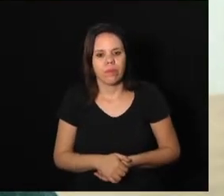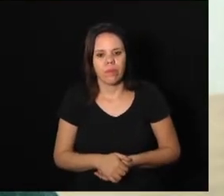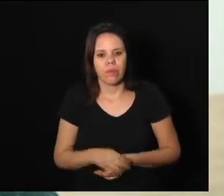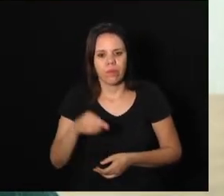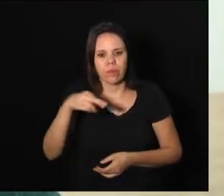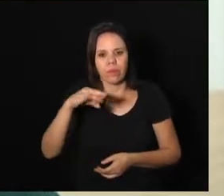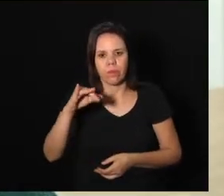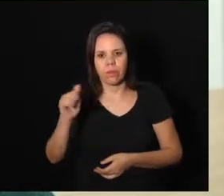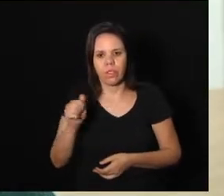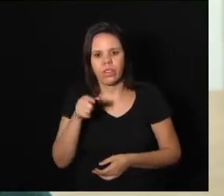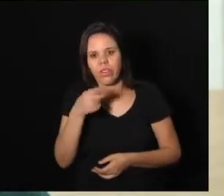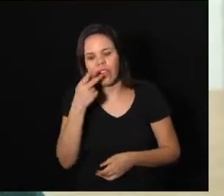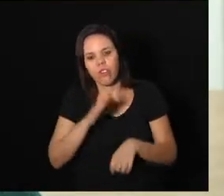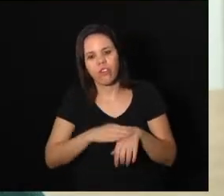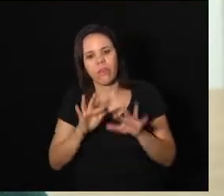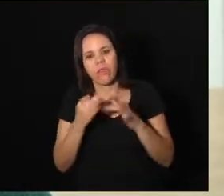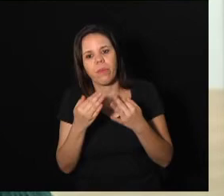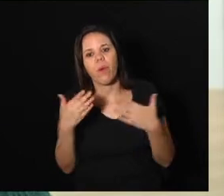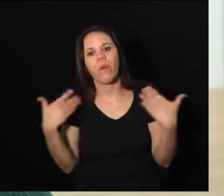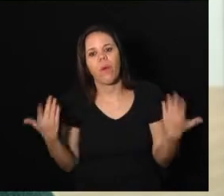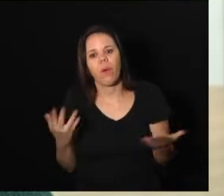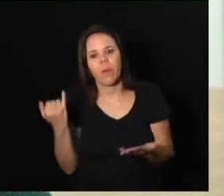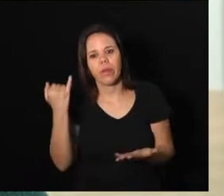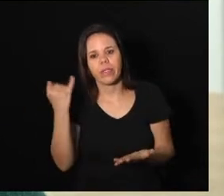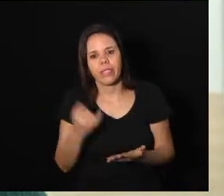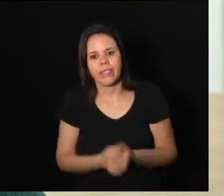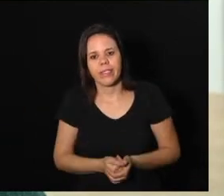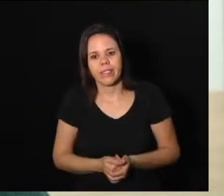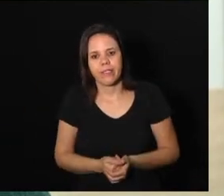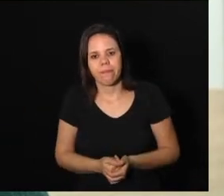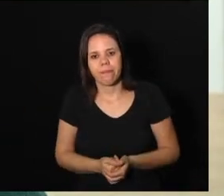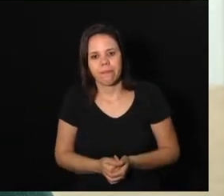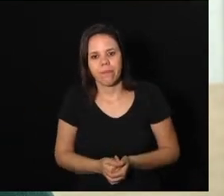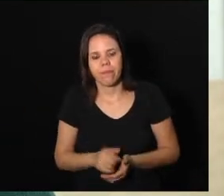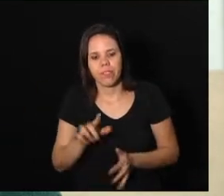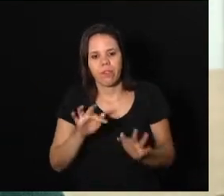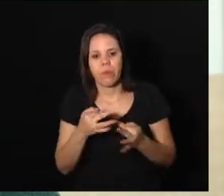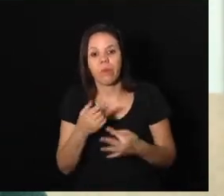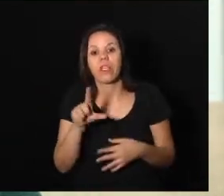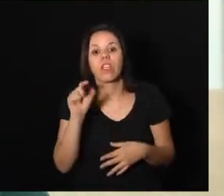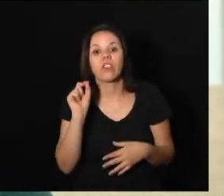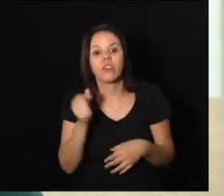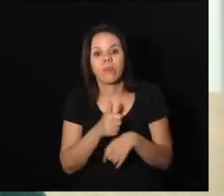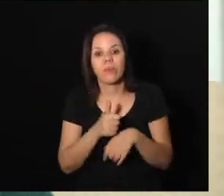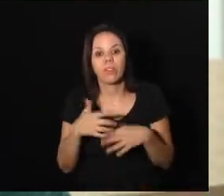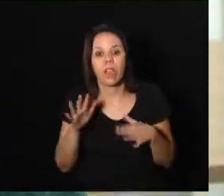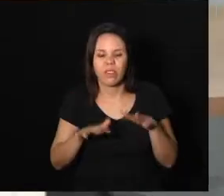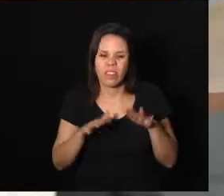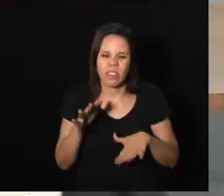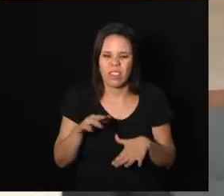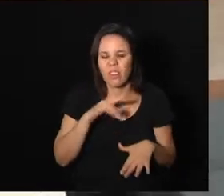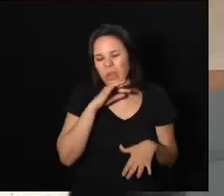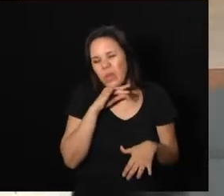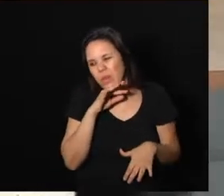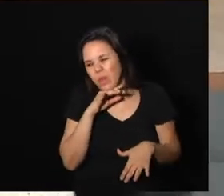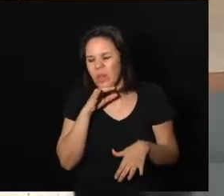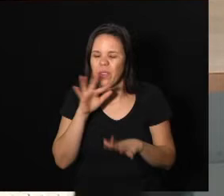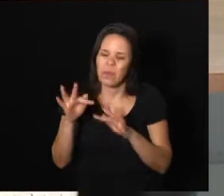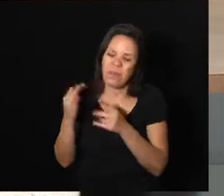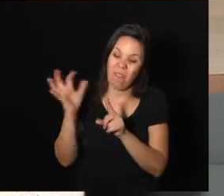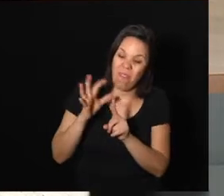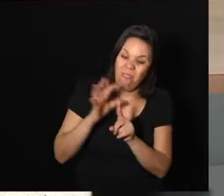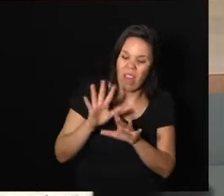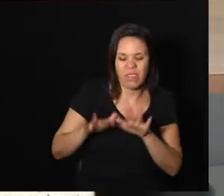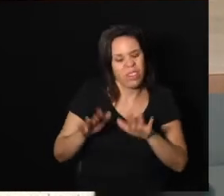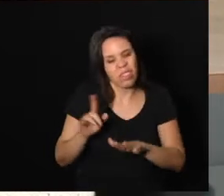falou um pouco da família. Qual que é a importância da família nessa escolha? Às vezes é uma forma negativa, faz aquela pressão,